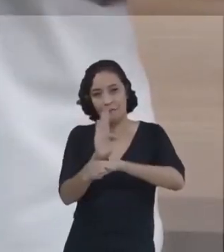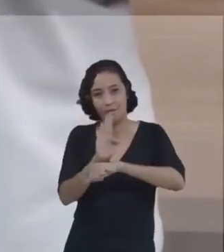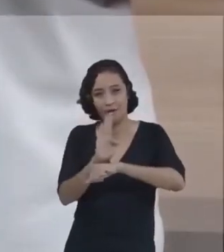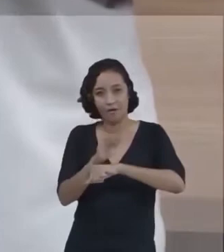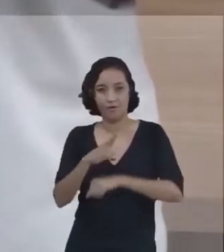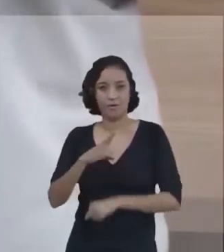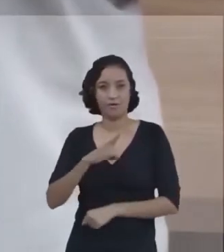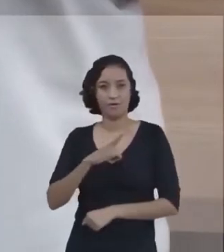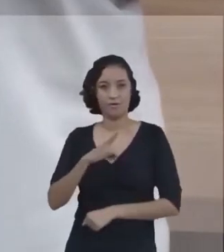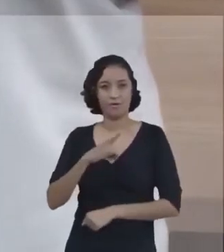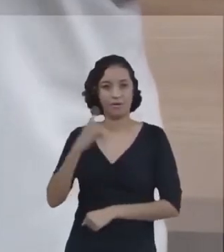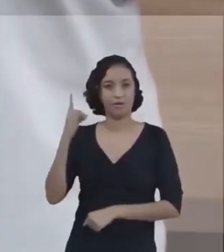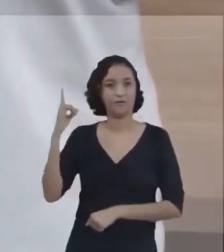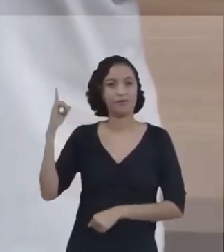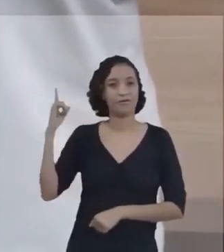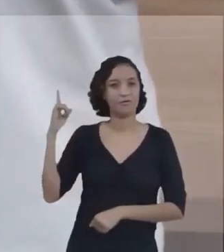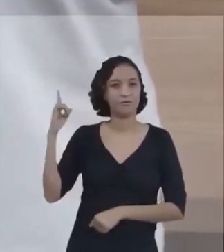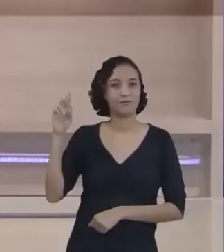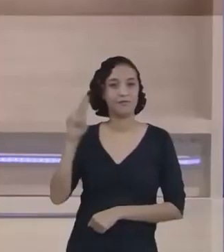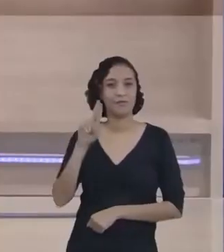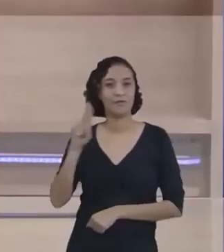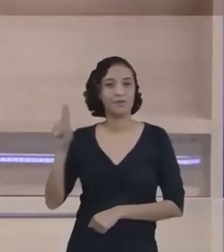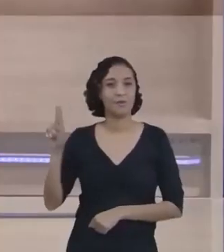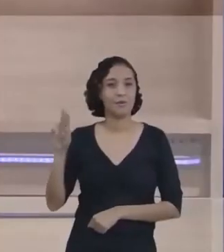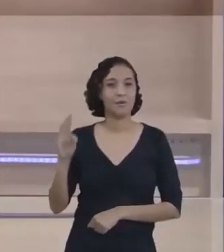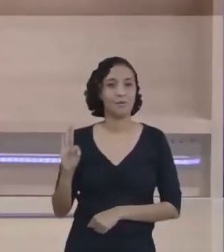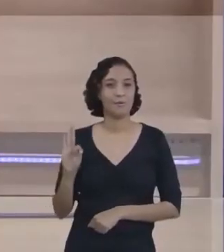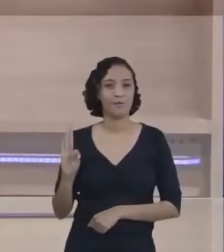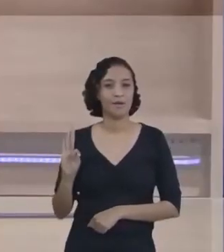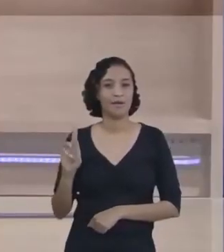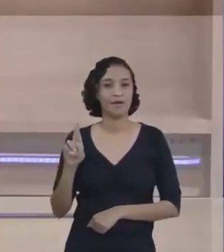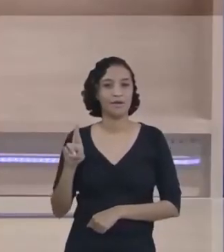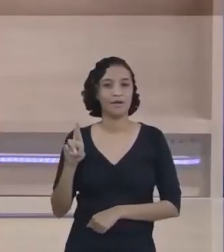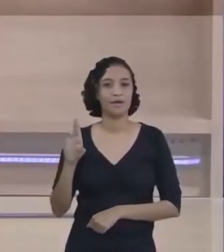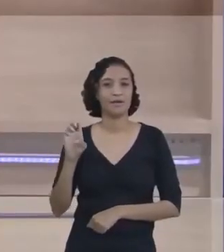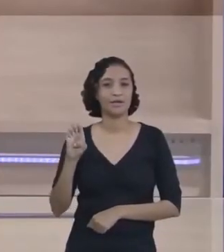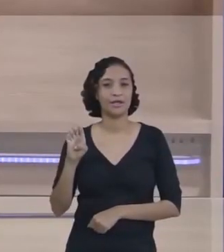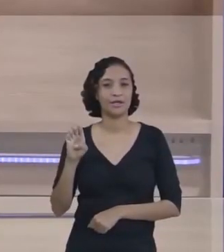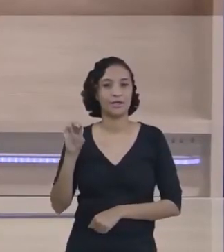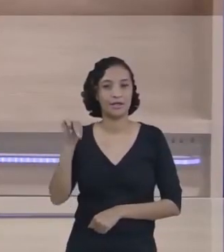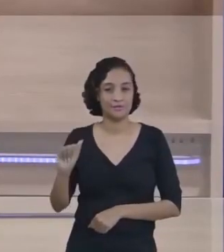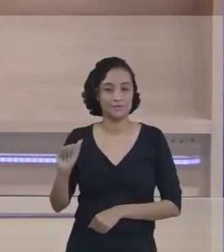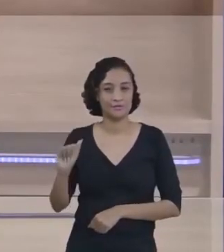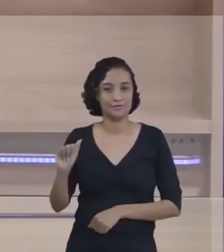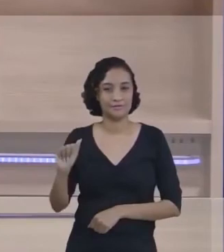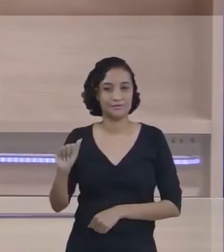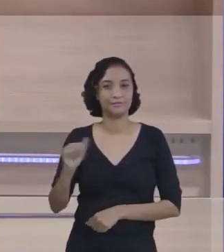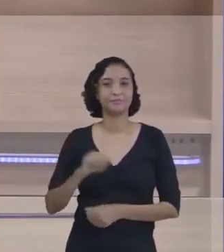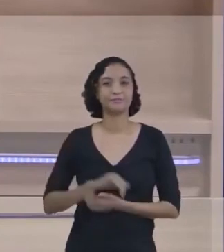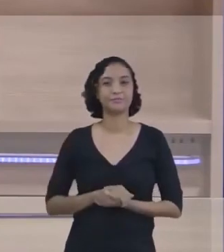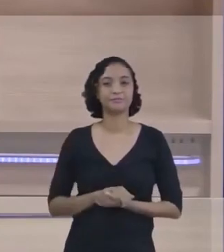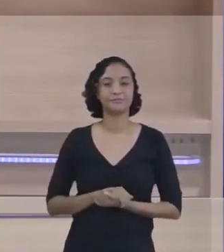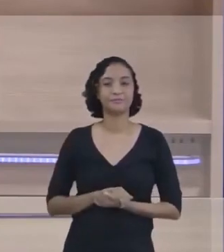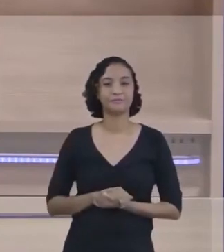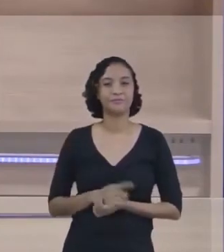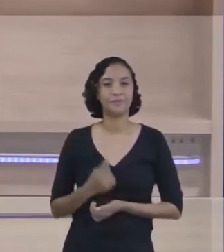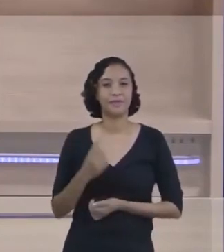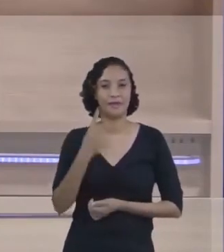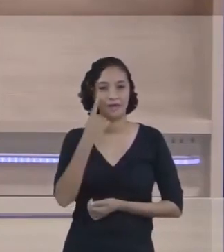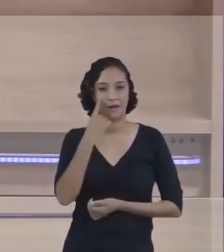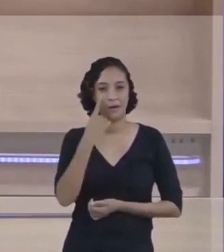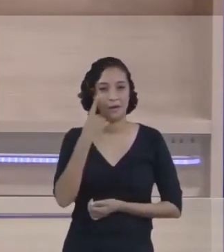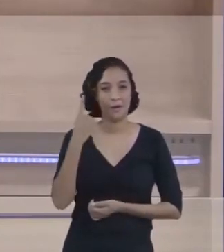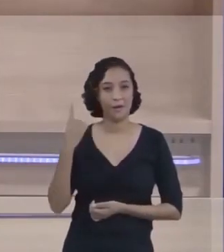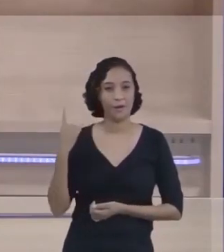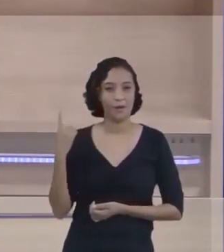tenho a trena. Você já deve ter visto esse instrumento aqui, a trena. A trena,